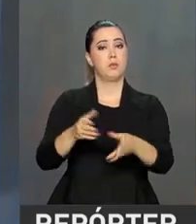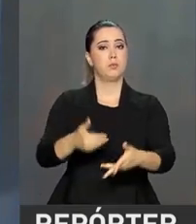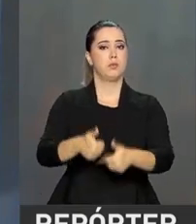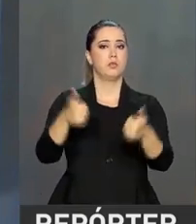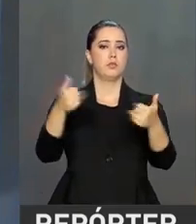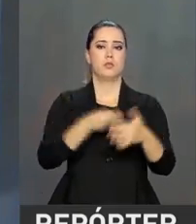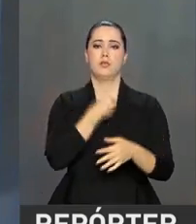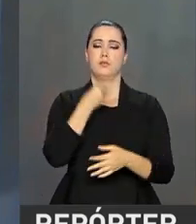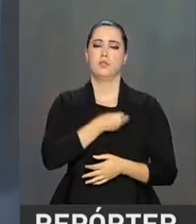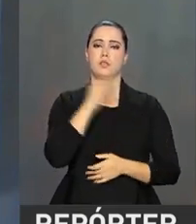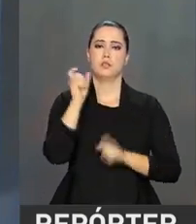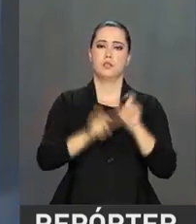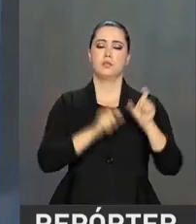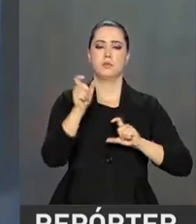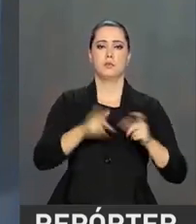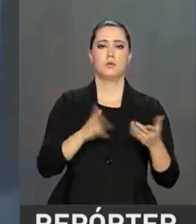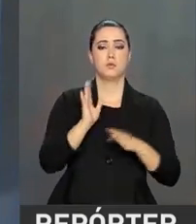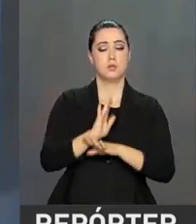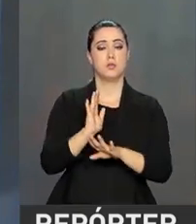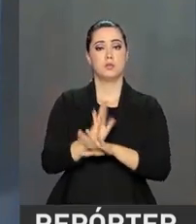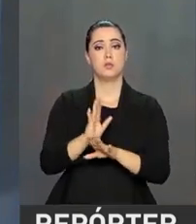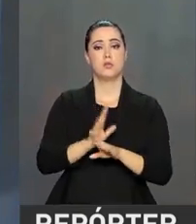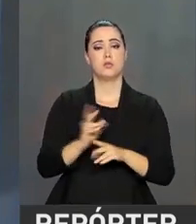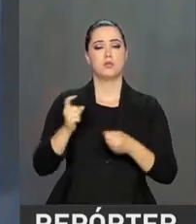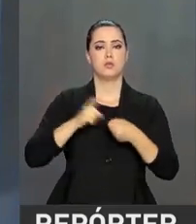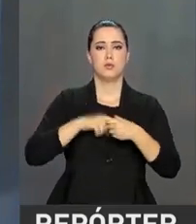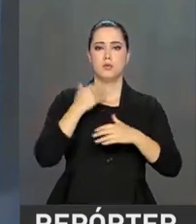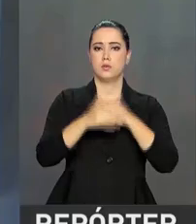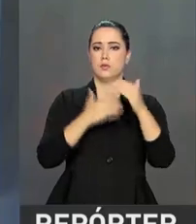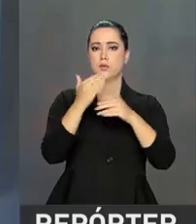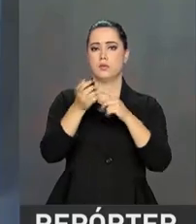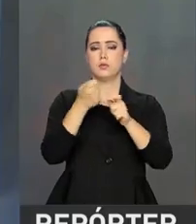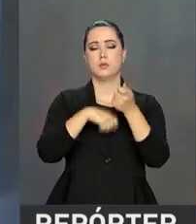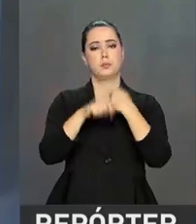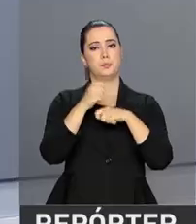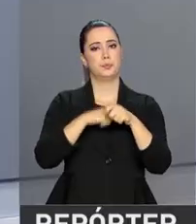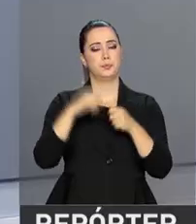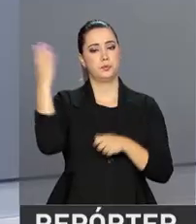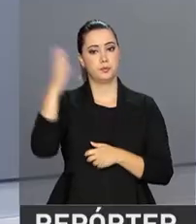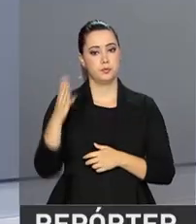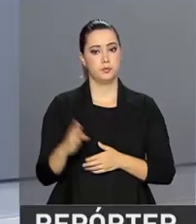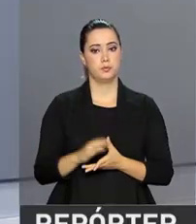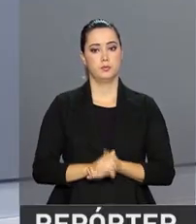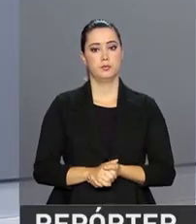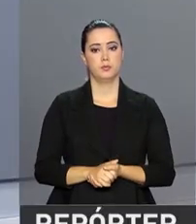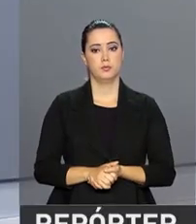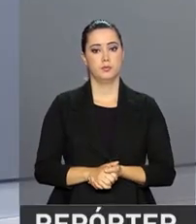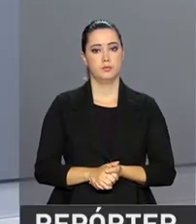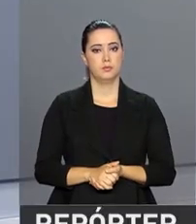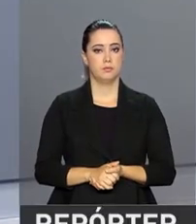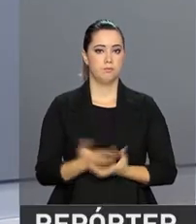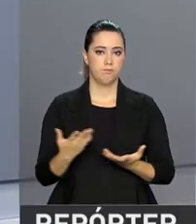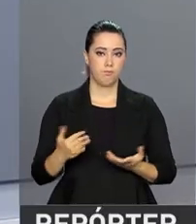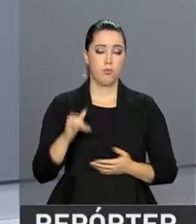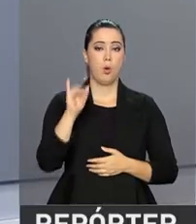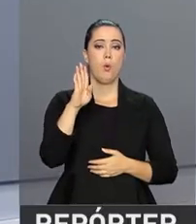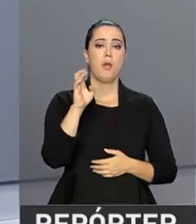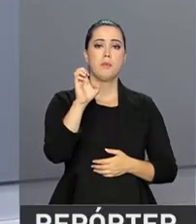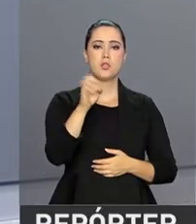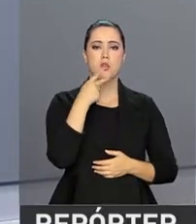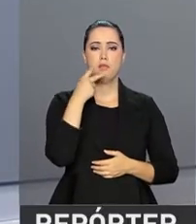a qualidade de vida das pessoas e ajudar a retomada do crescimento da economia do brasil segundo o ibge é